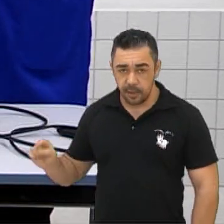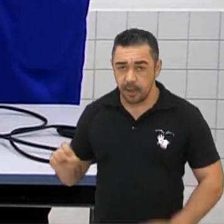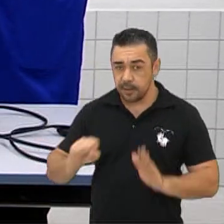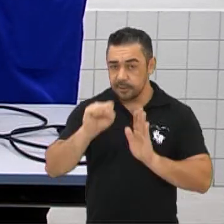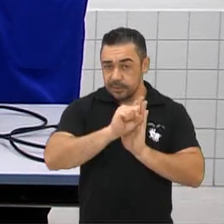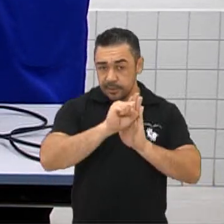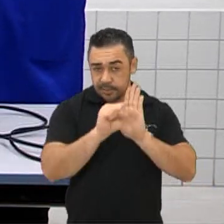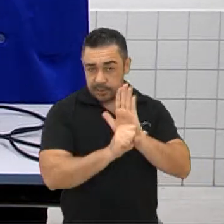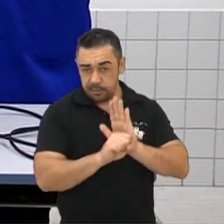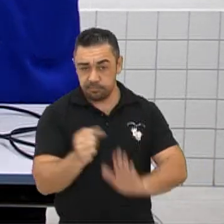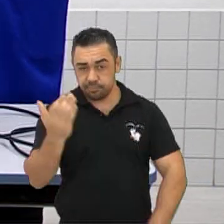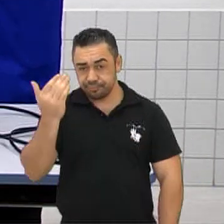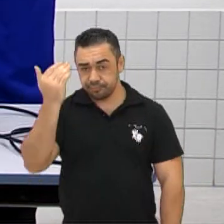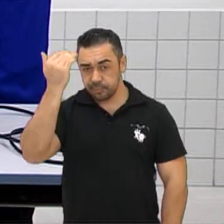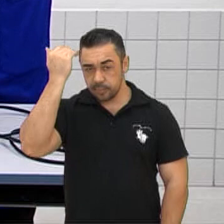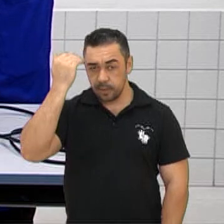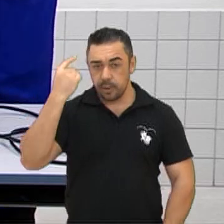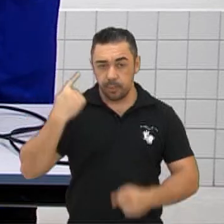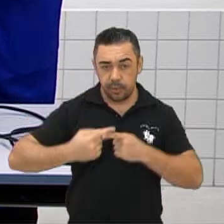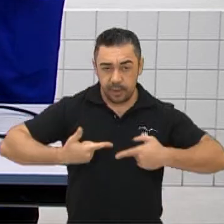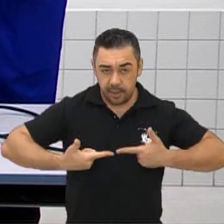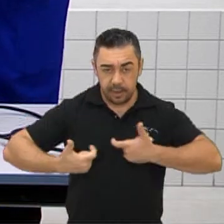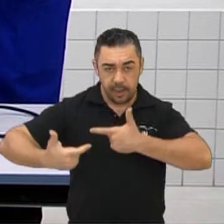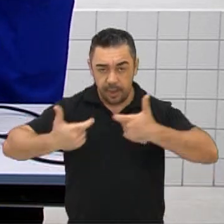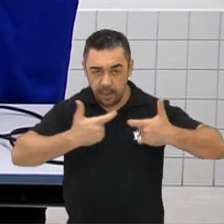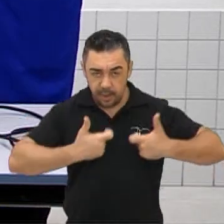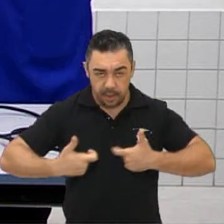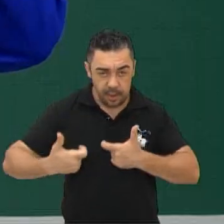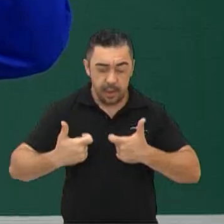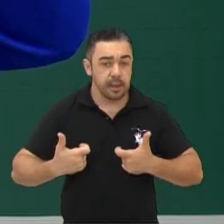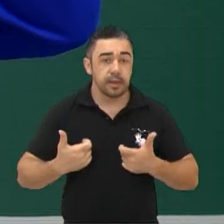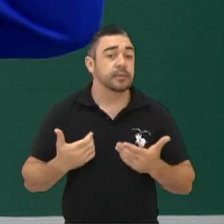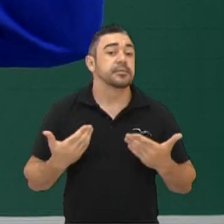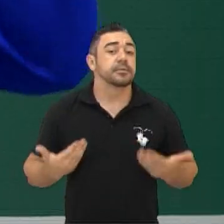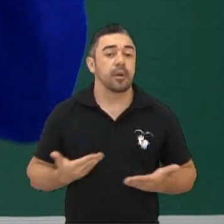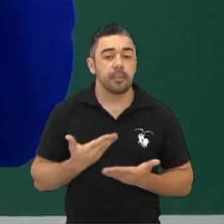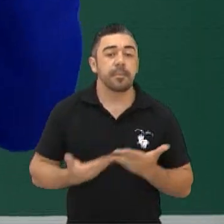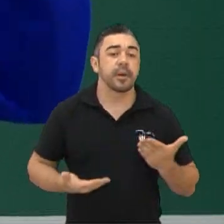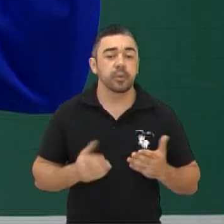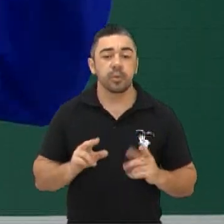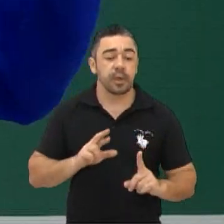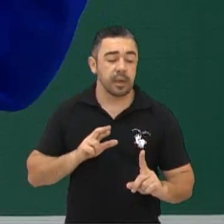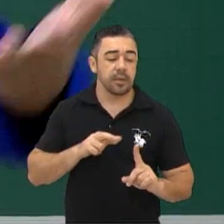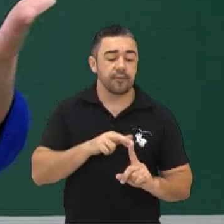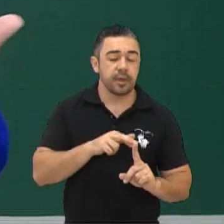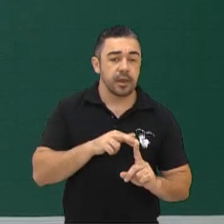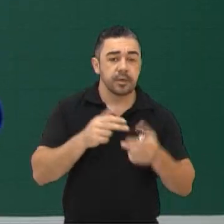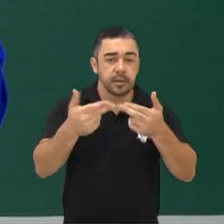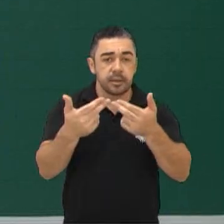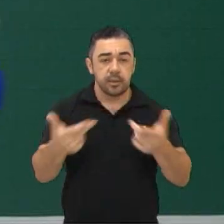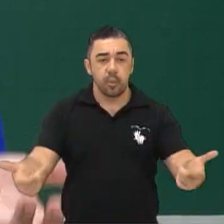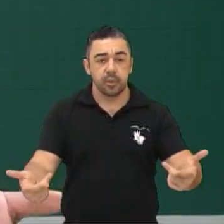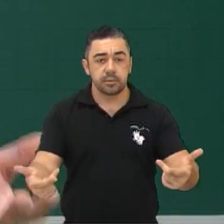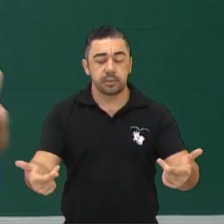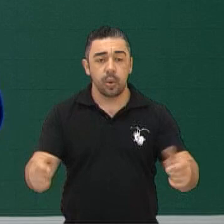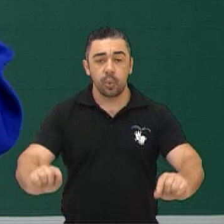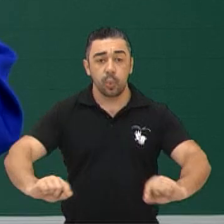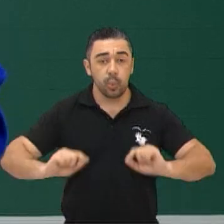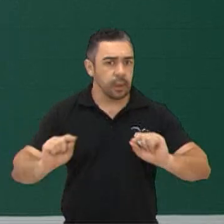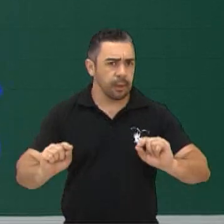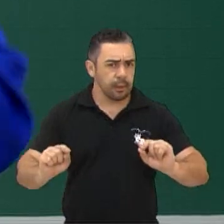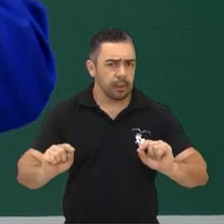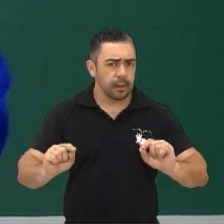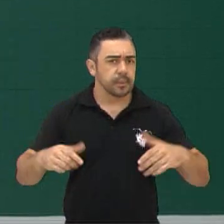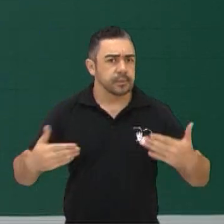século passado, por conta das guerras, né, perdeu-se muito da ideia do que é as coisas. A humanidade